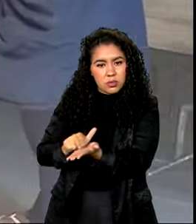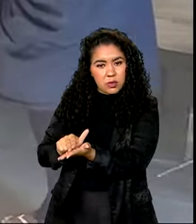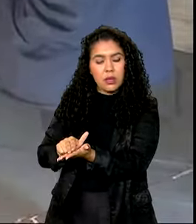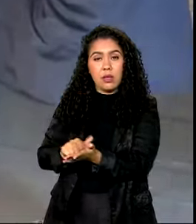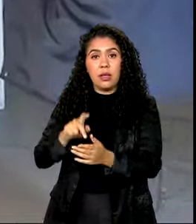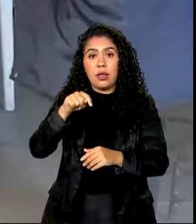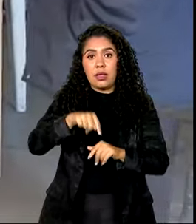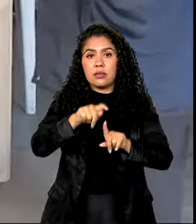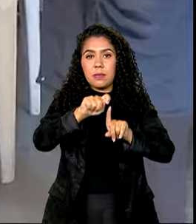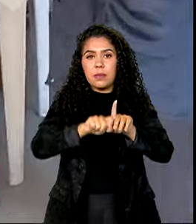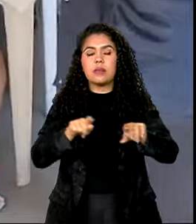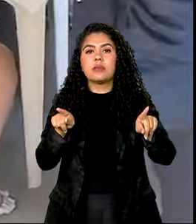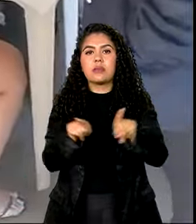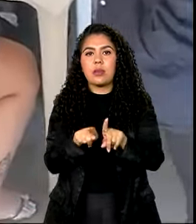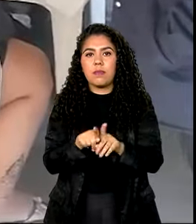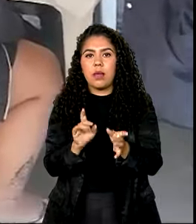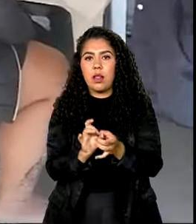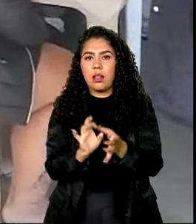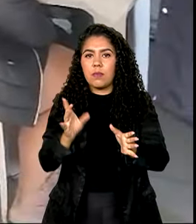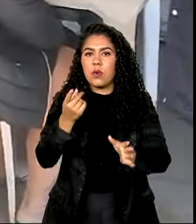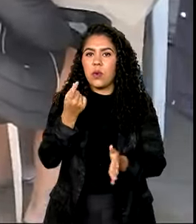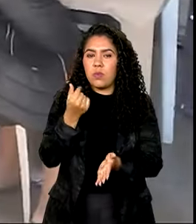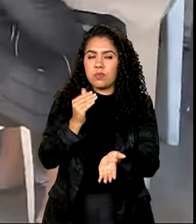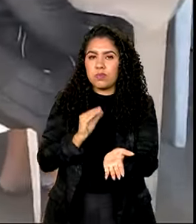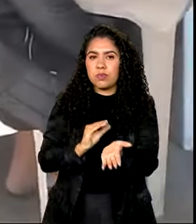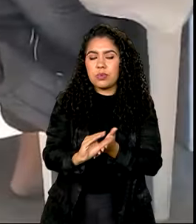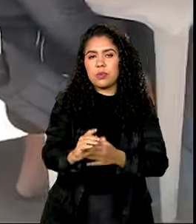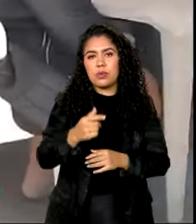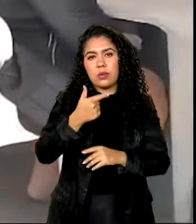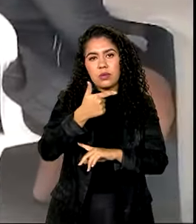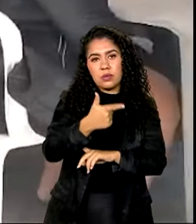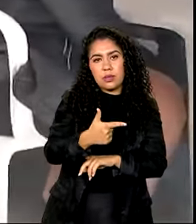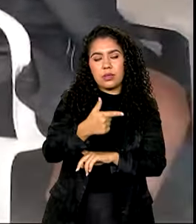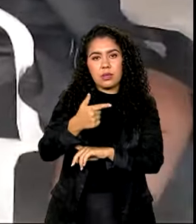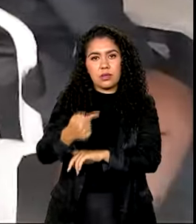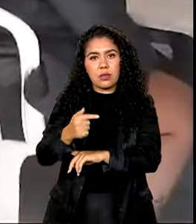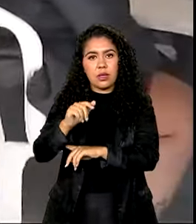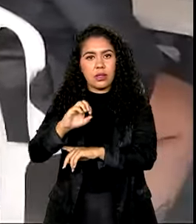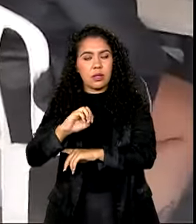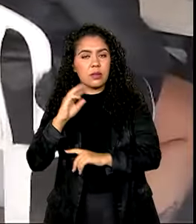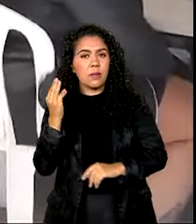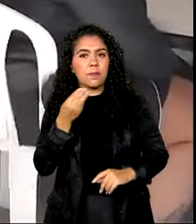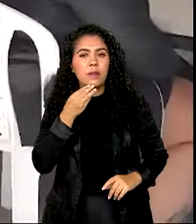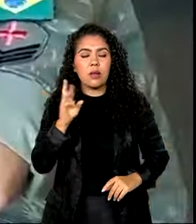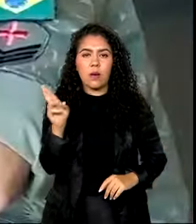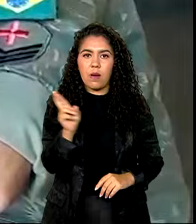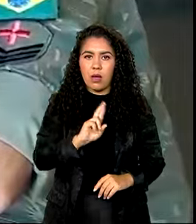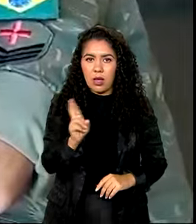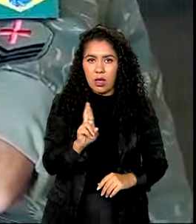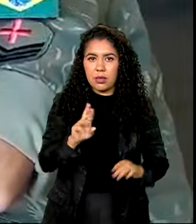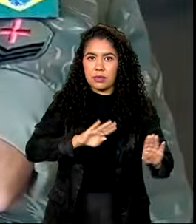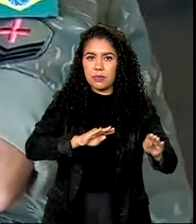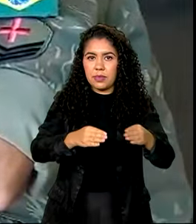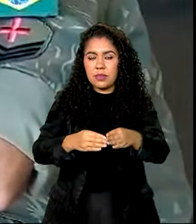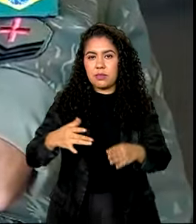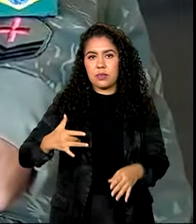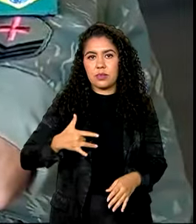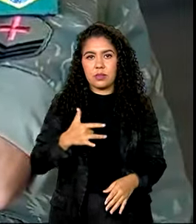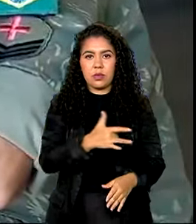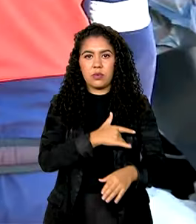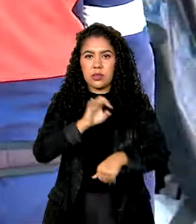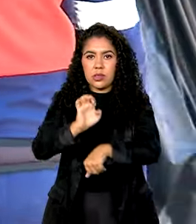mês, foi liberado um crédito extraordinário de cerca de 270 milhões de reais para a saúde do Rio Grande do